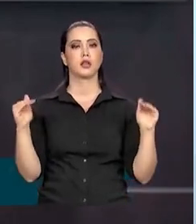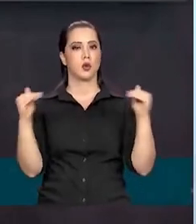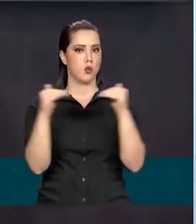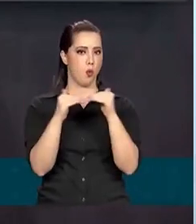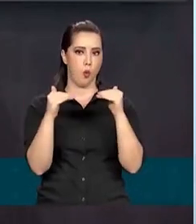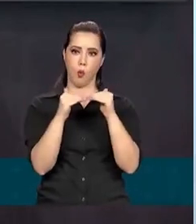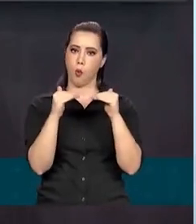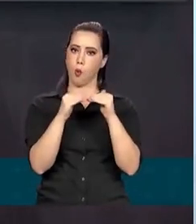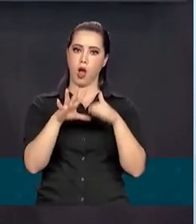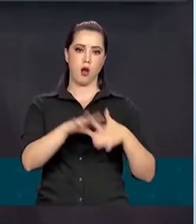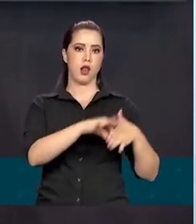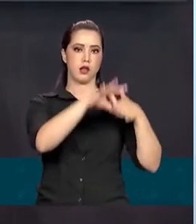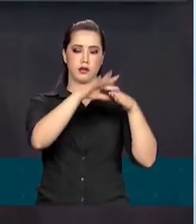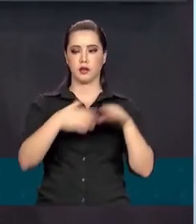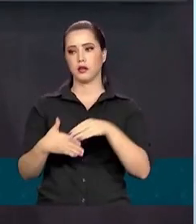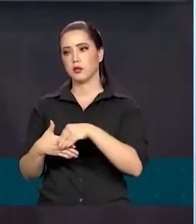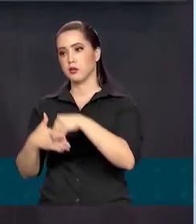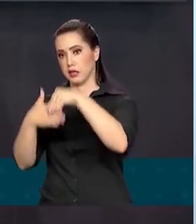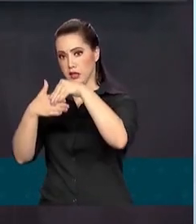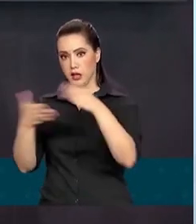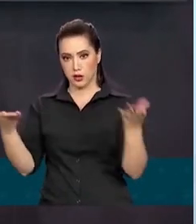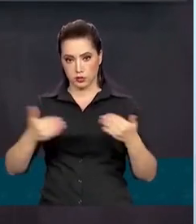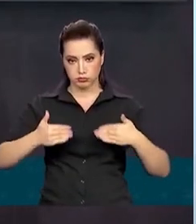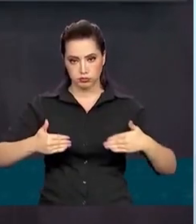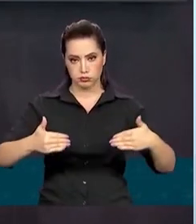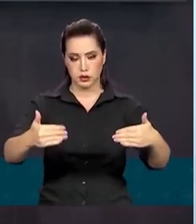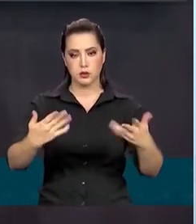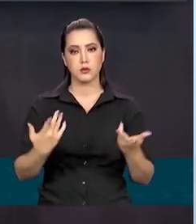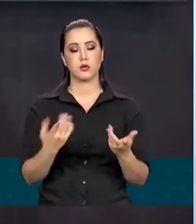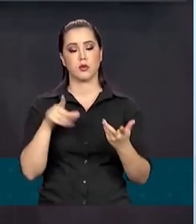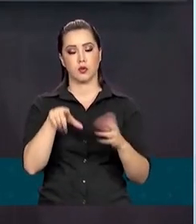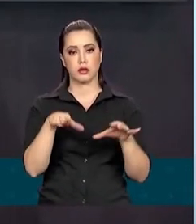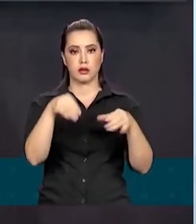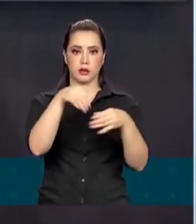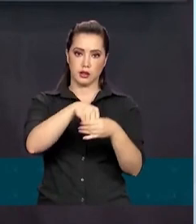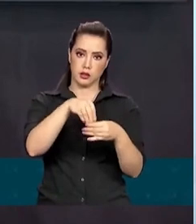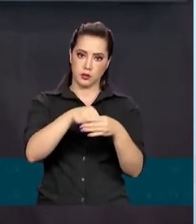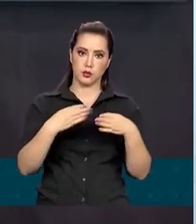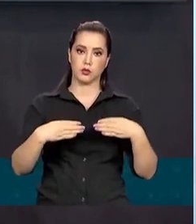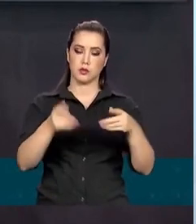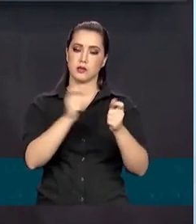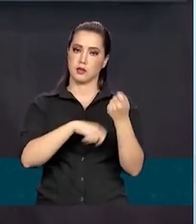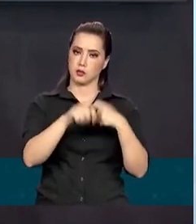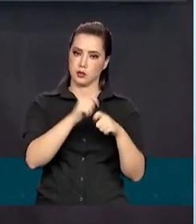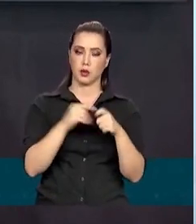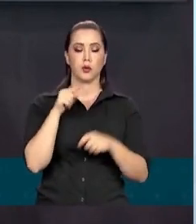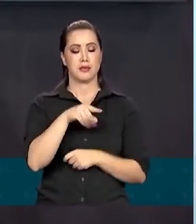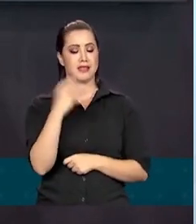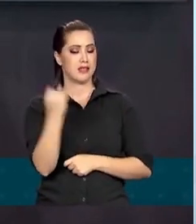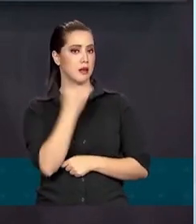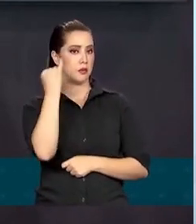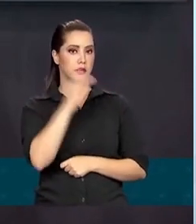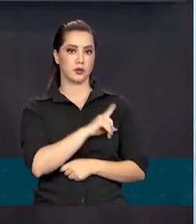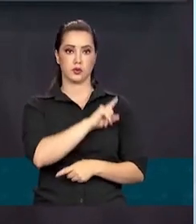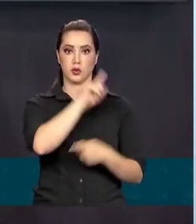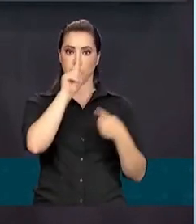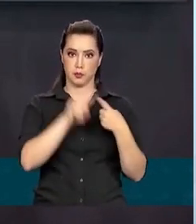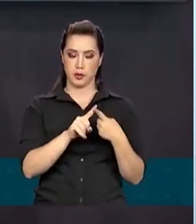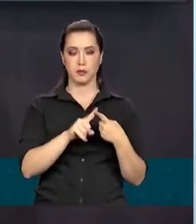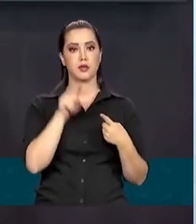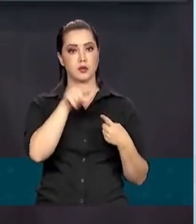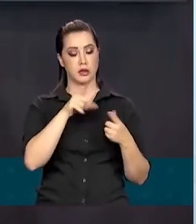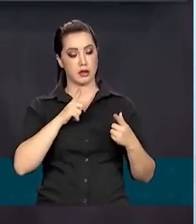na hierarquia de comando, comandando a partir de agora esta pasta, esse ministério tão importante. Esse é o primeiro ponto, que